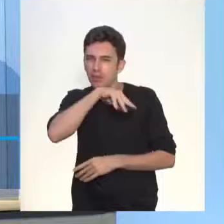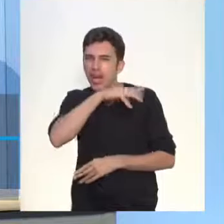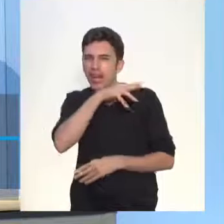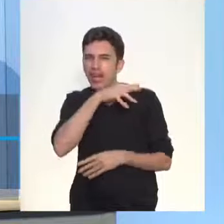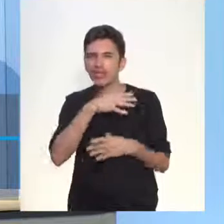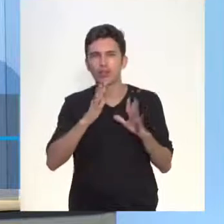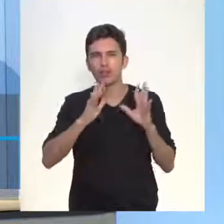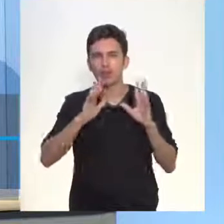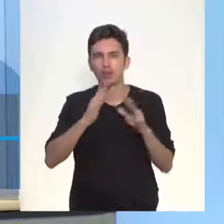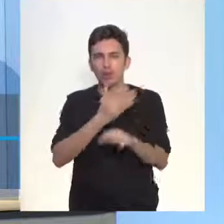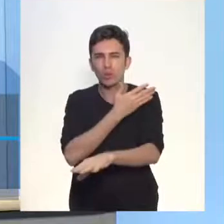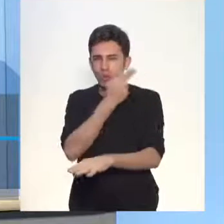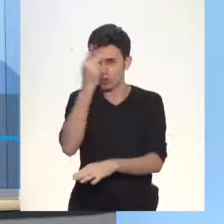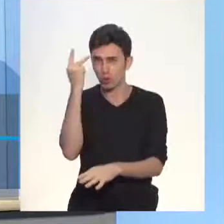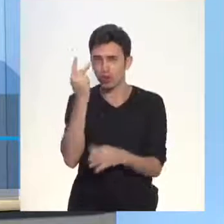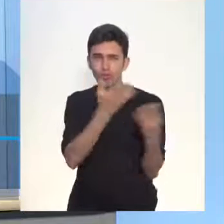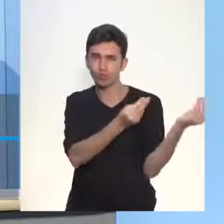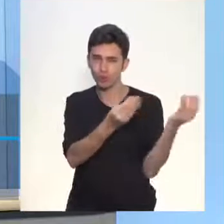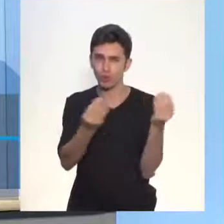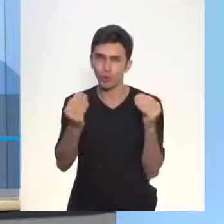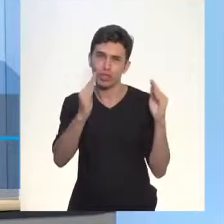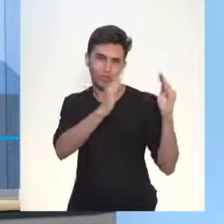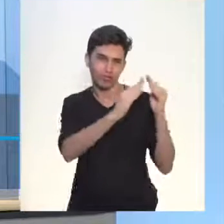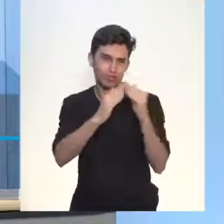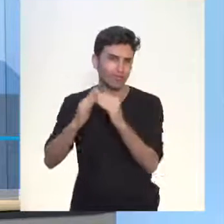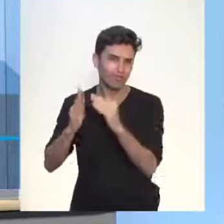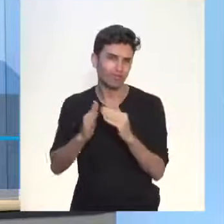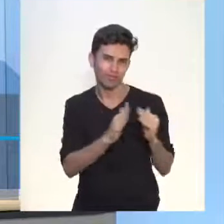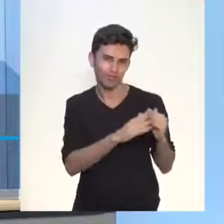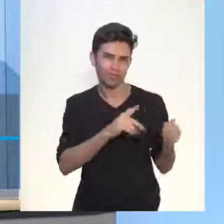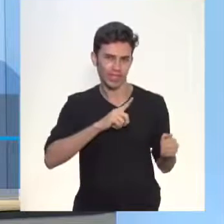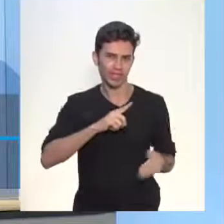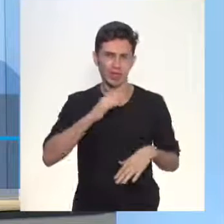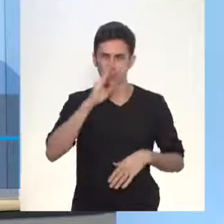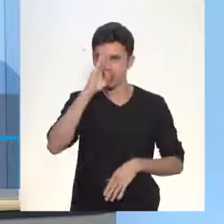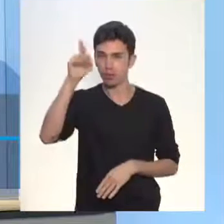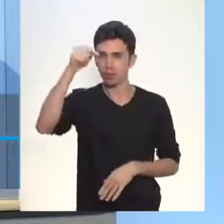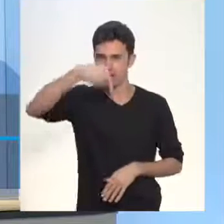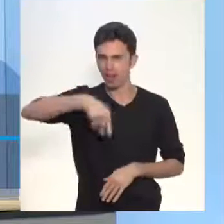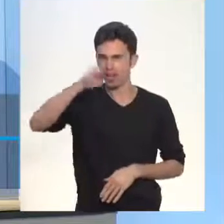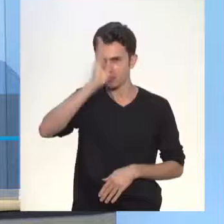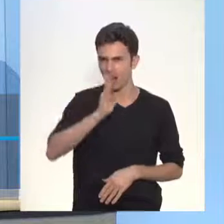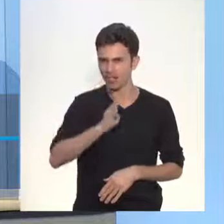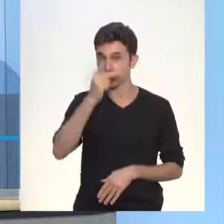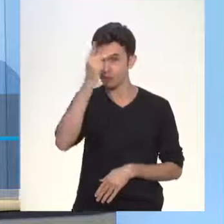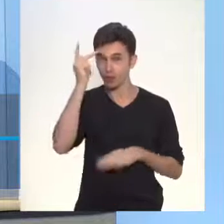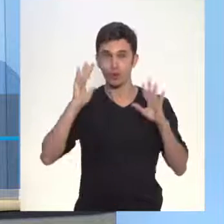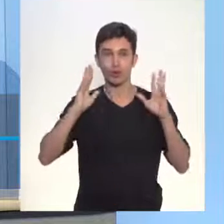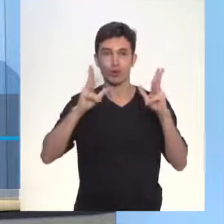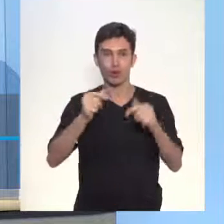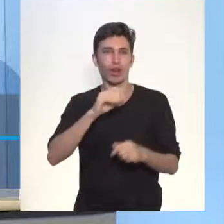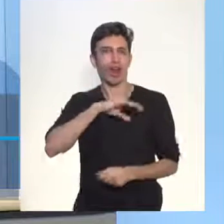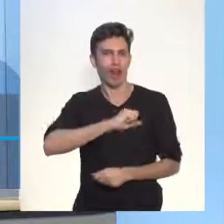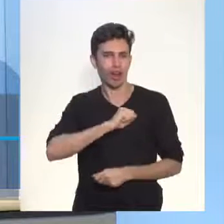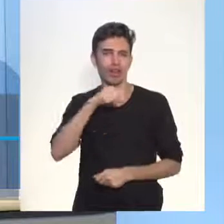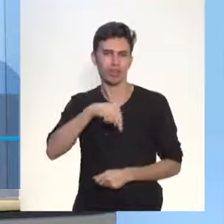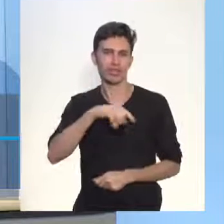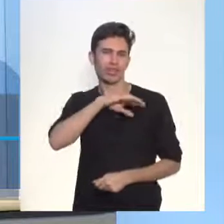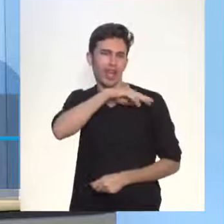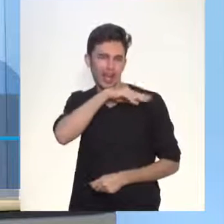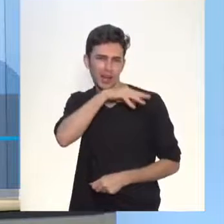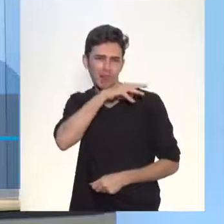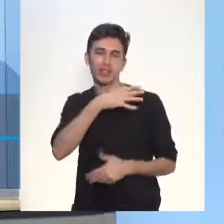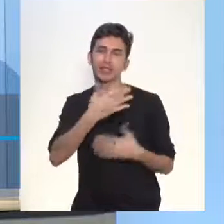normalmente, muitas pessoas têm em casa, né? O povo, principalmente o brasileiro, gosta de bichos de estimação. Então, nesse contexto, é